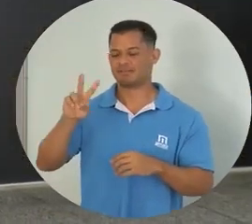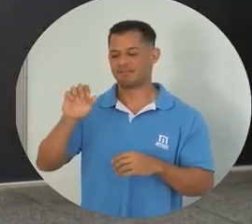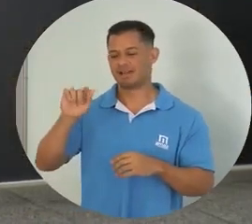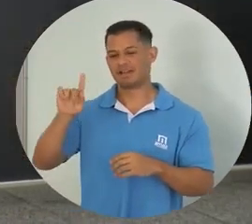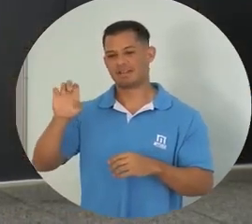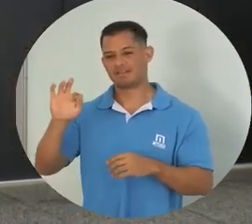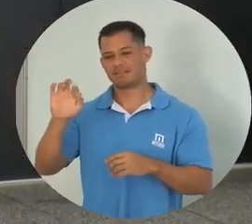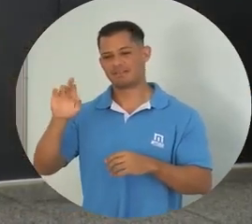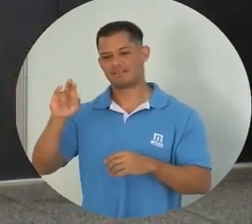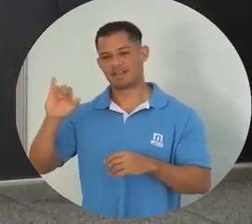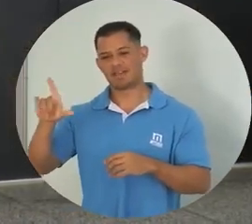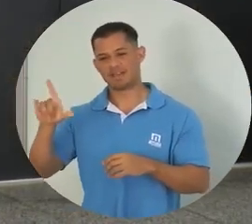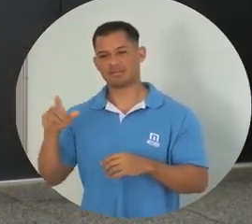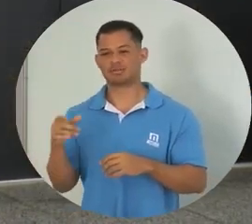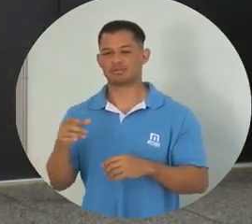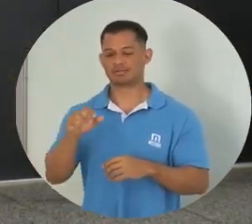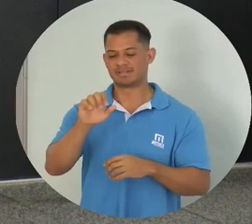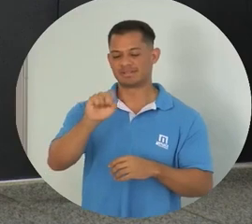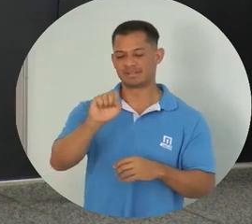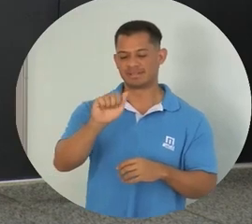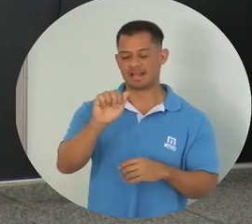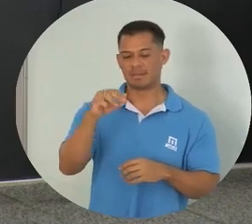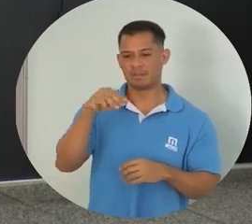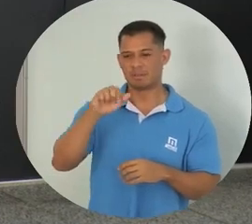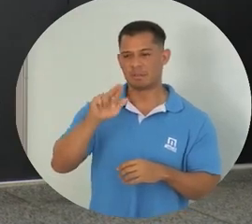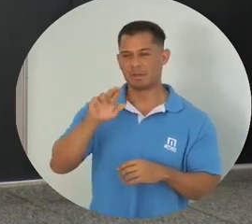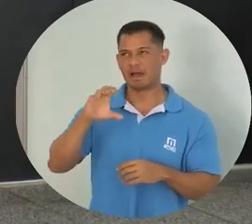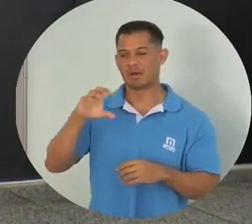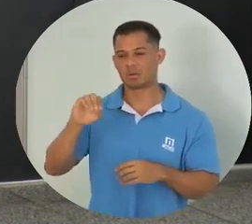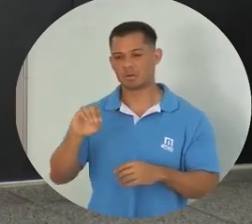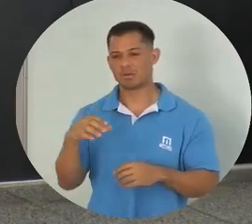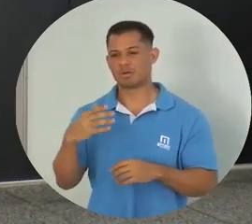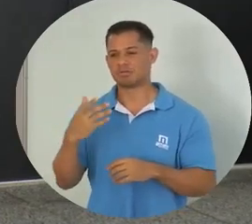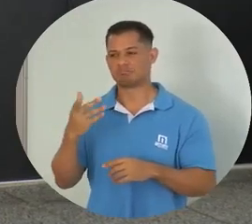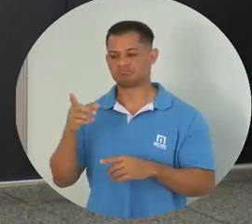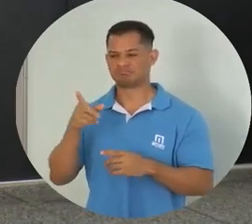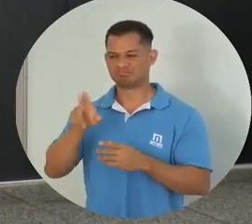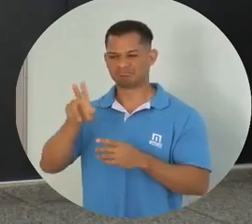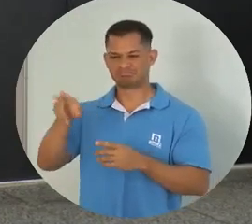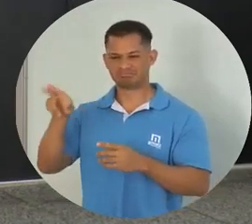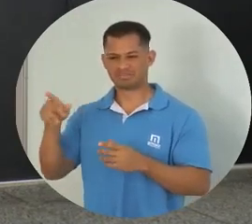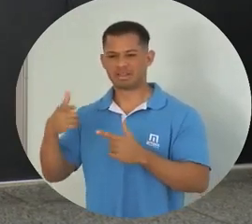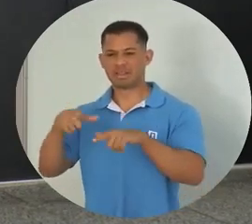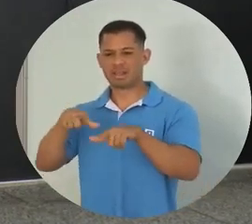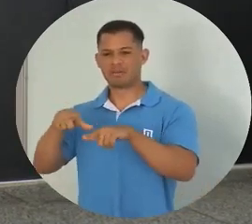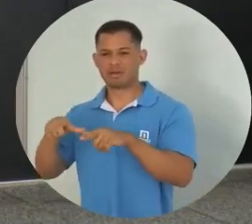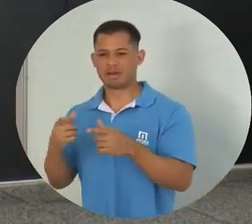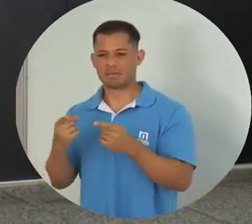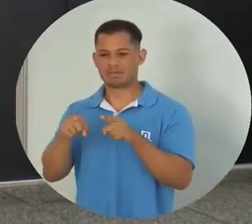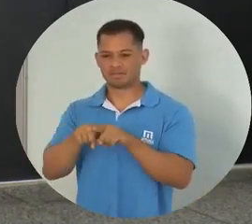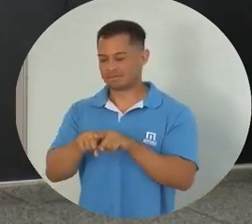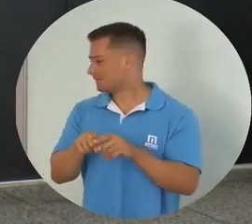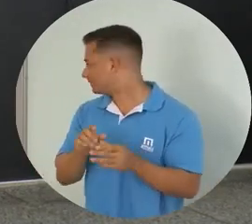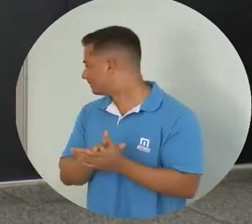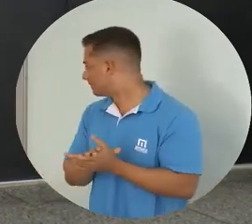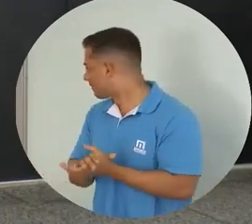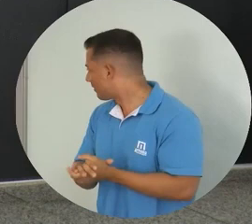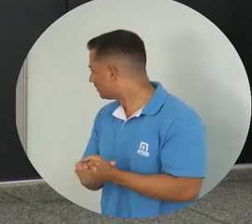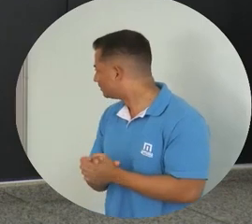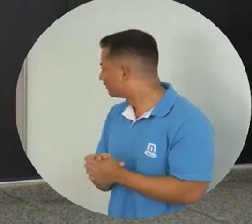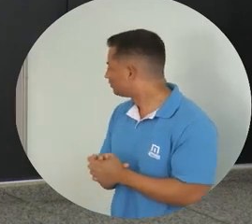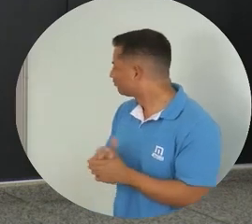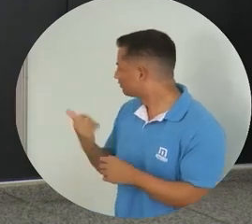Samarco, tamponamento, reforços, né, diversos, até trabalhos que nós tínhamos outros clientes, a gente